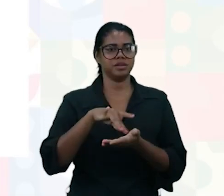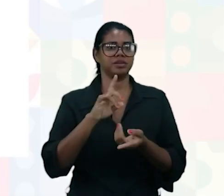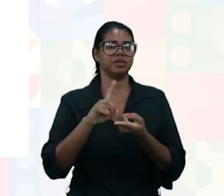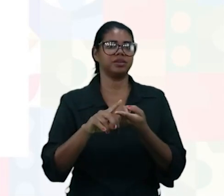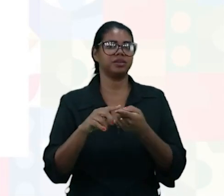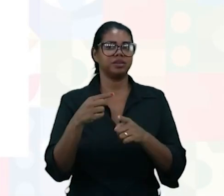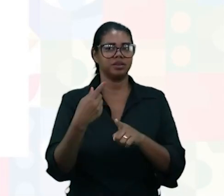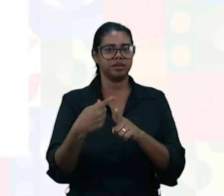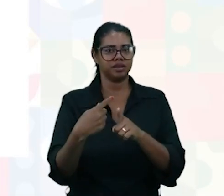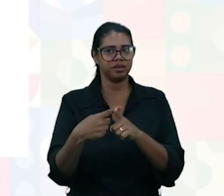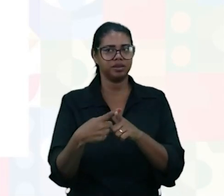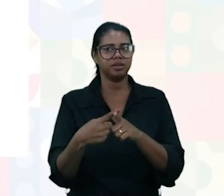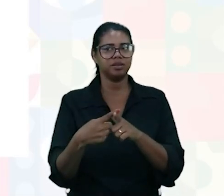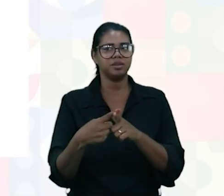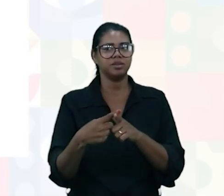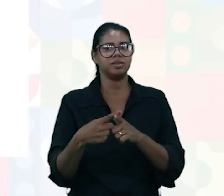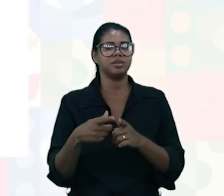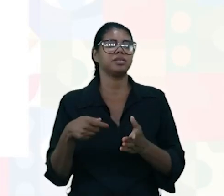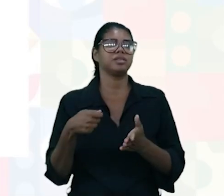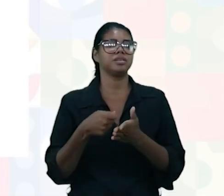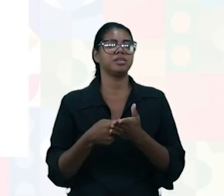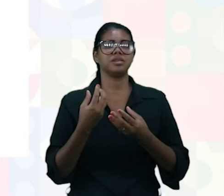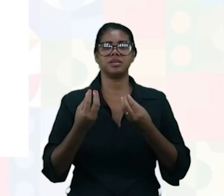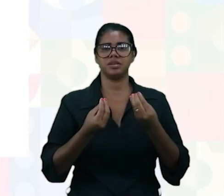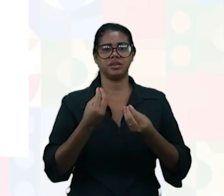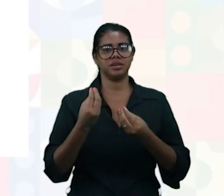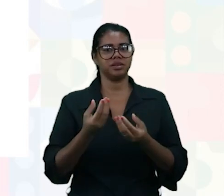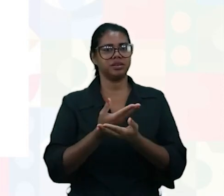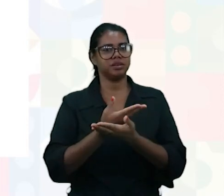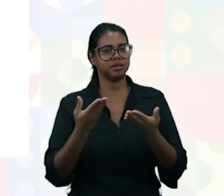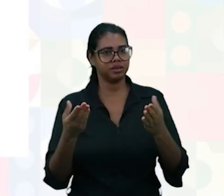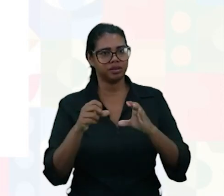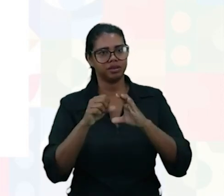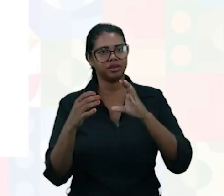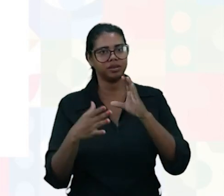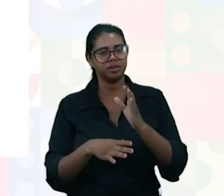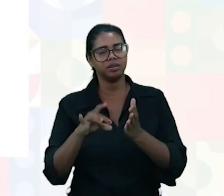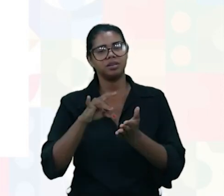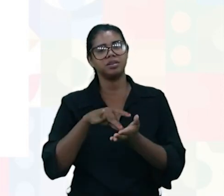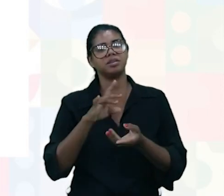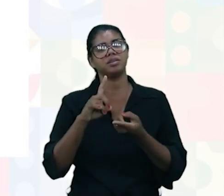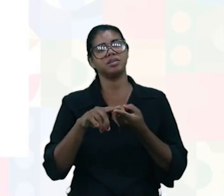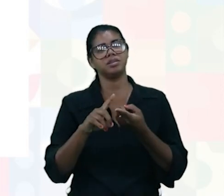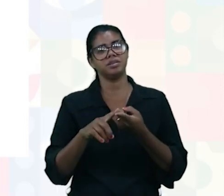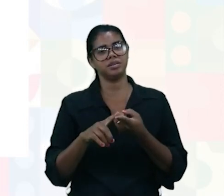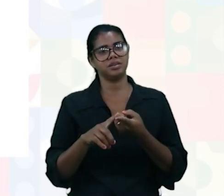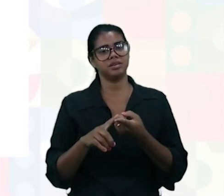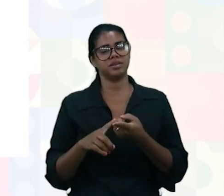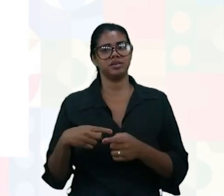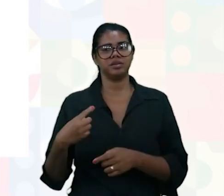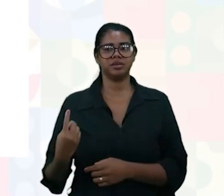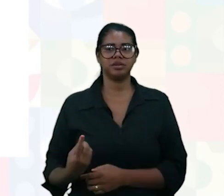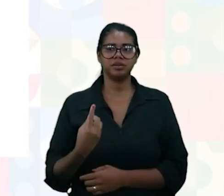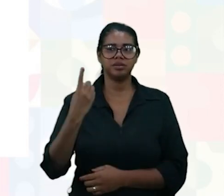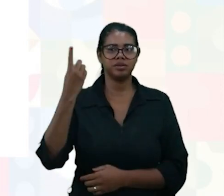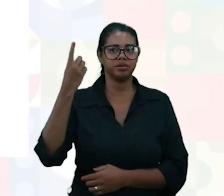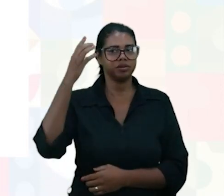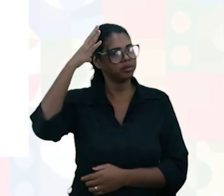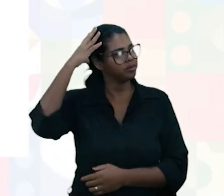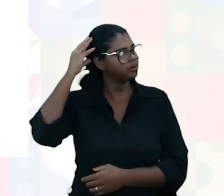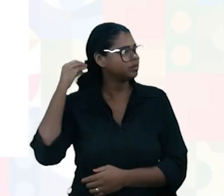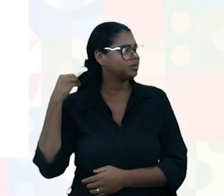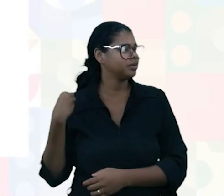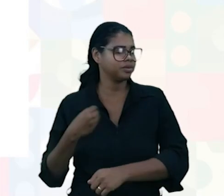eu, que sou uma substância, não existo, como é que você vai me categorizar, né? Minha altura, meu cabelo, minha cor